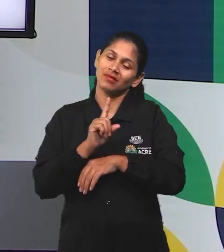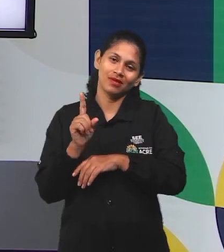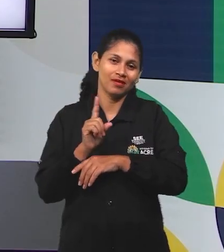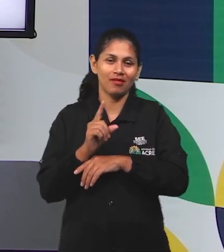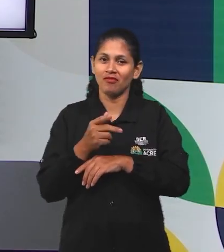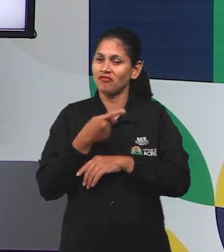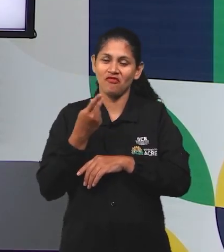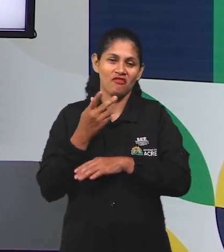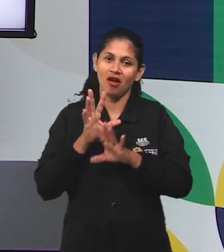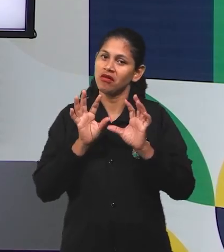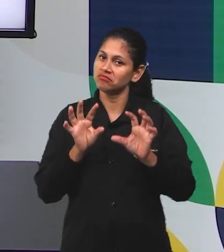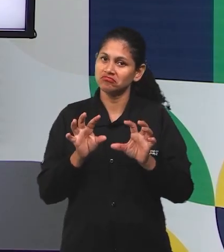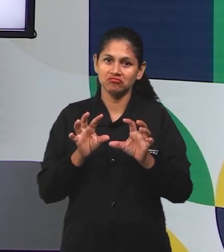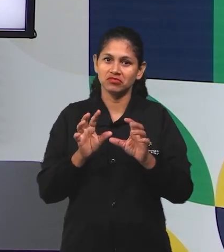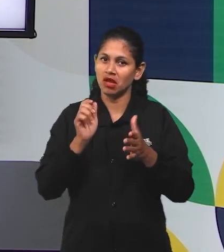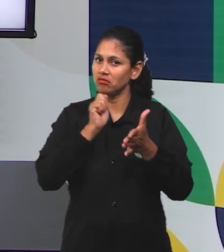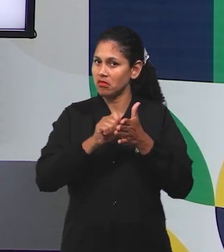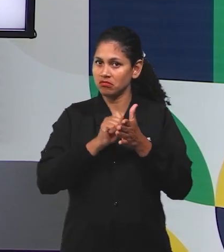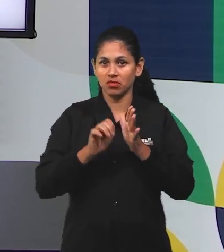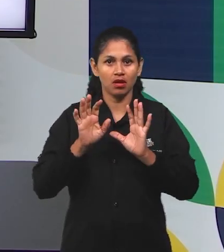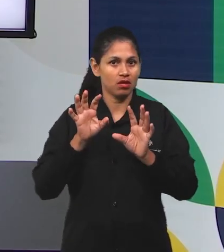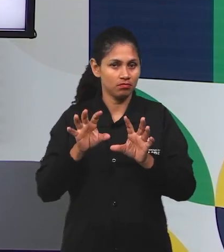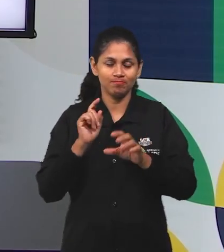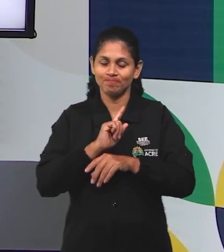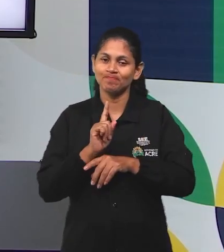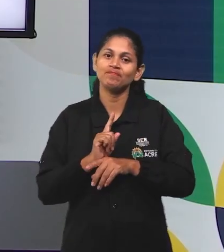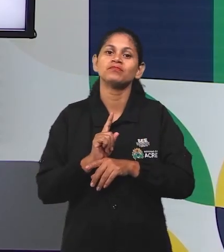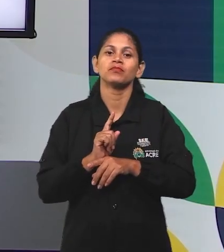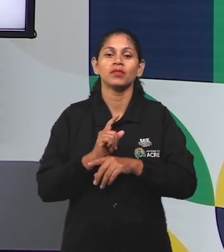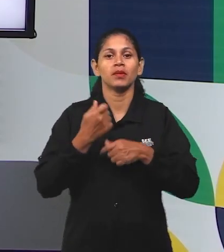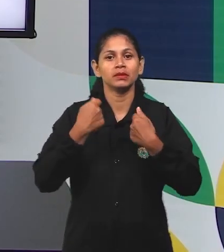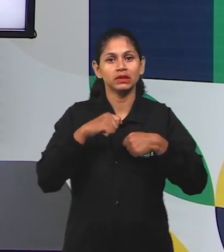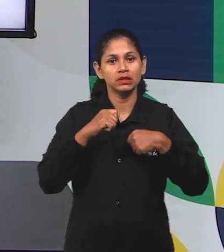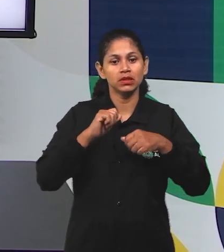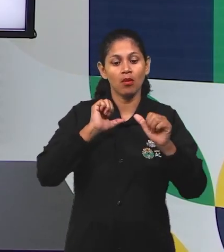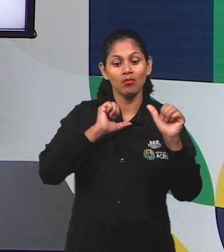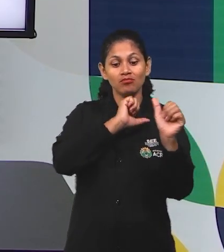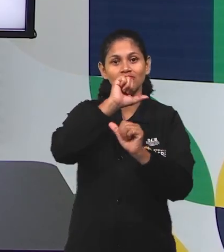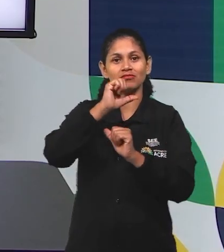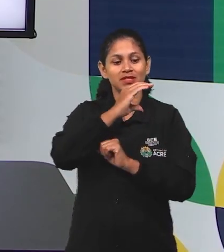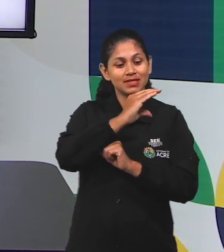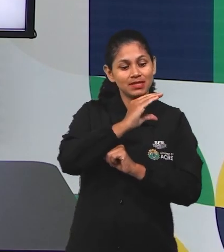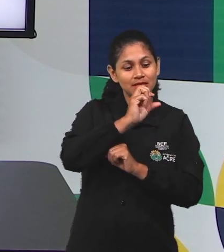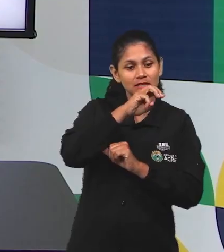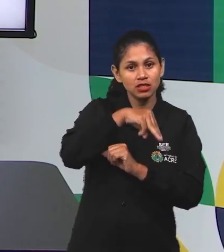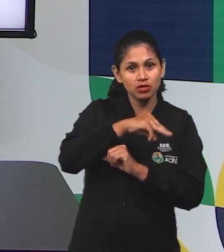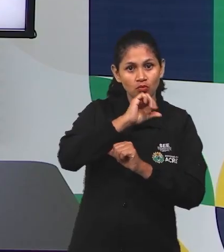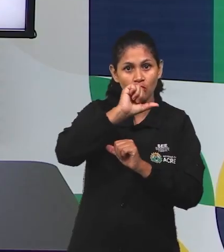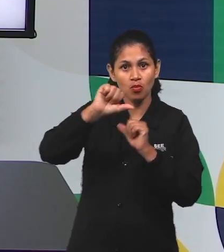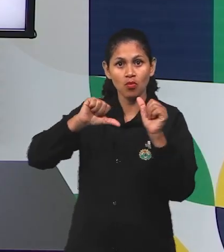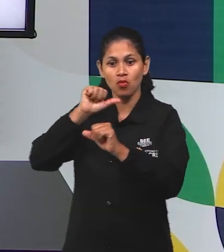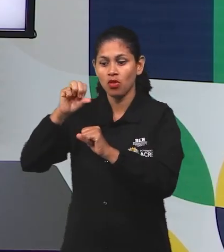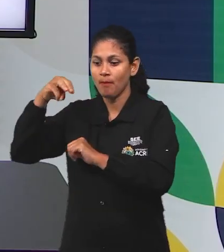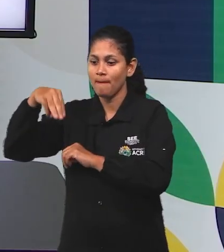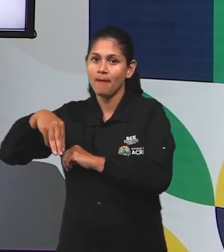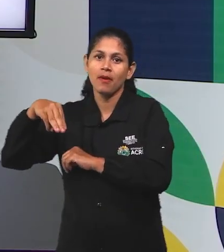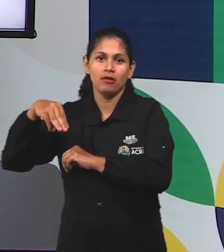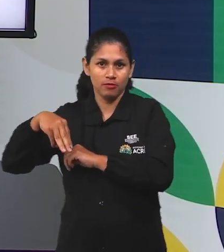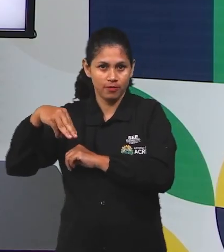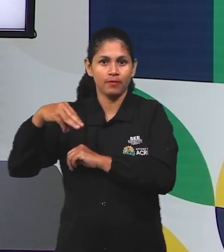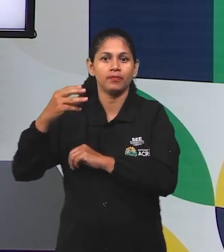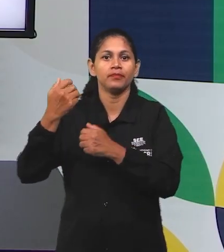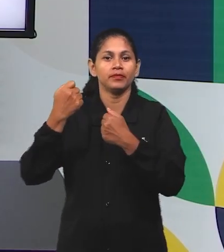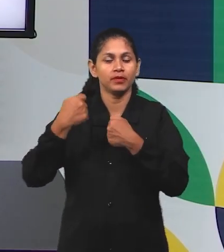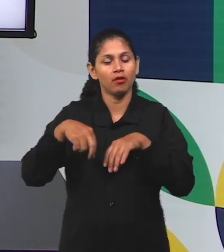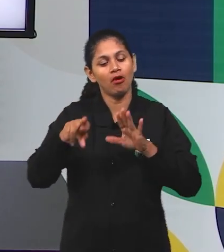eu transformar centímetro em metros, eu preciso usar a famosa regra de 3. Só que esse é o